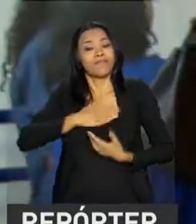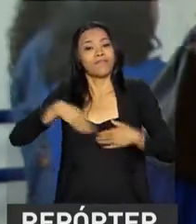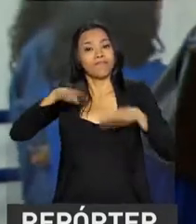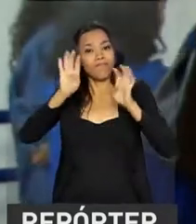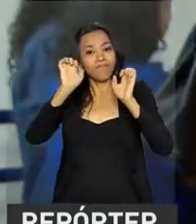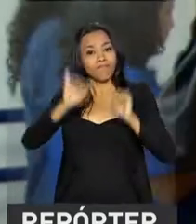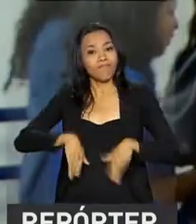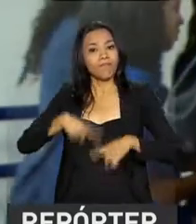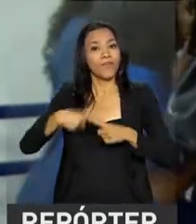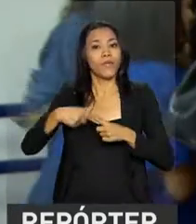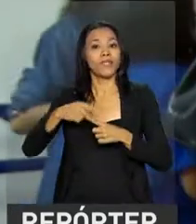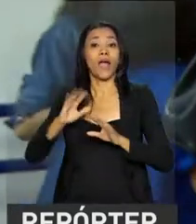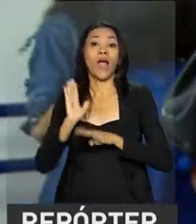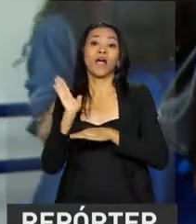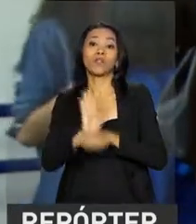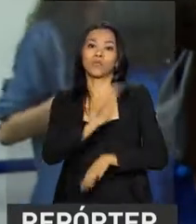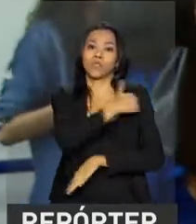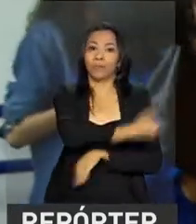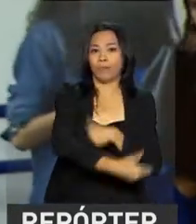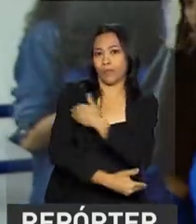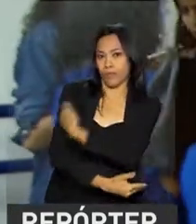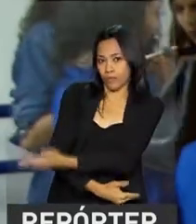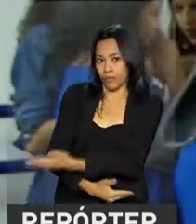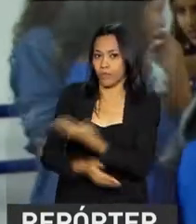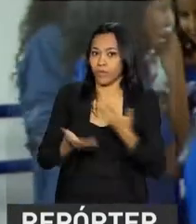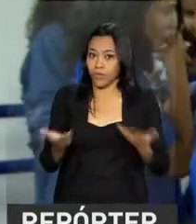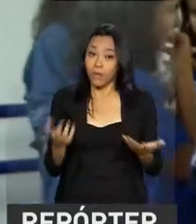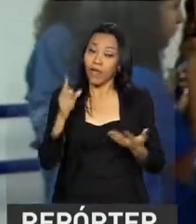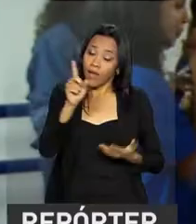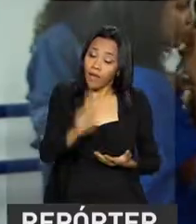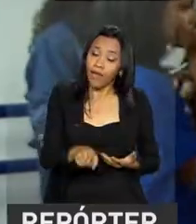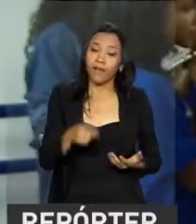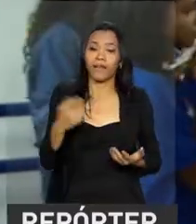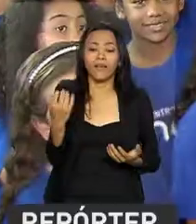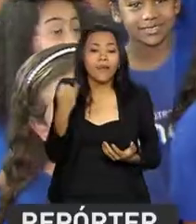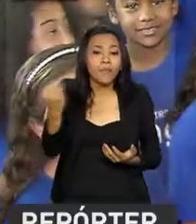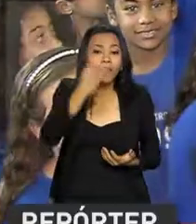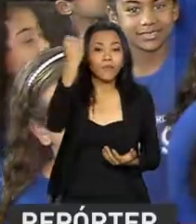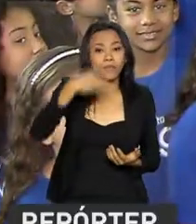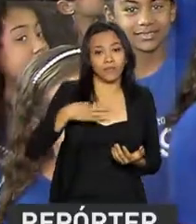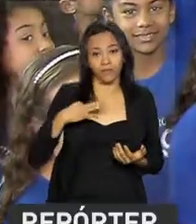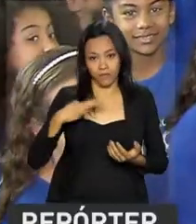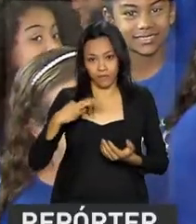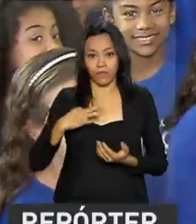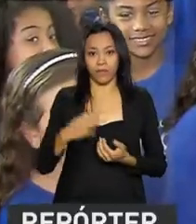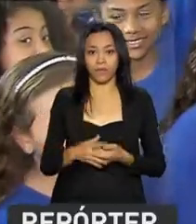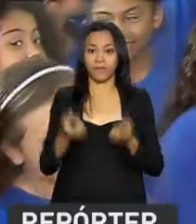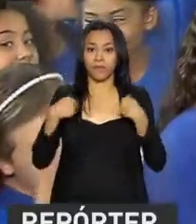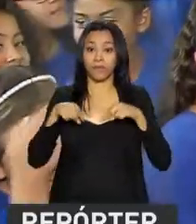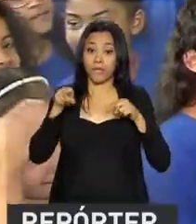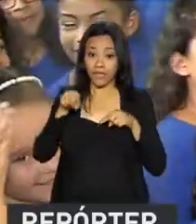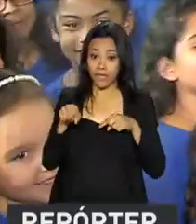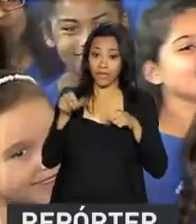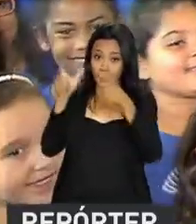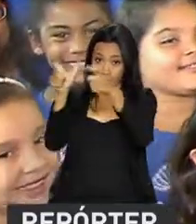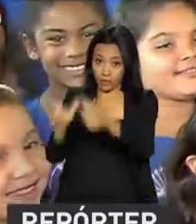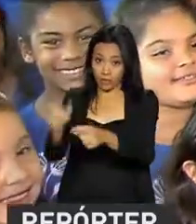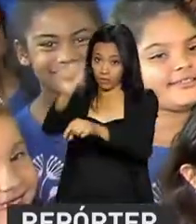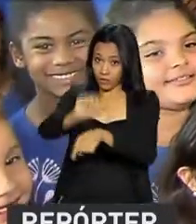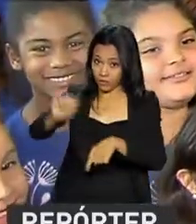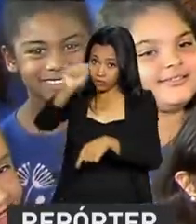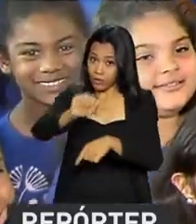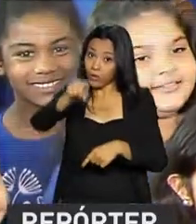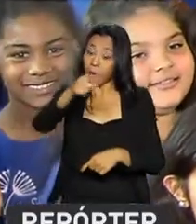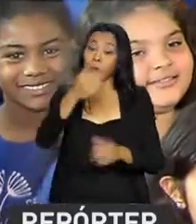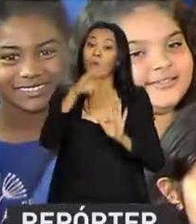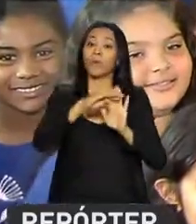ajudar o próximo. Esse é o grande mote do voluntariado. A exemplo do Centro Social Ingá, o programa